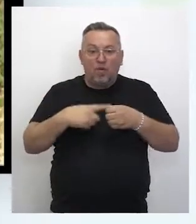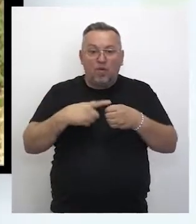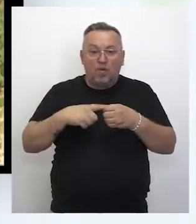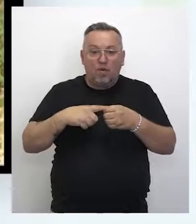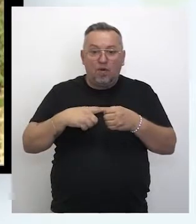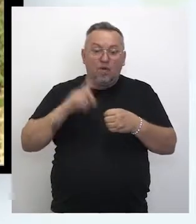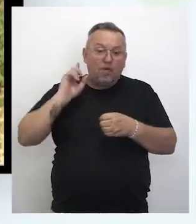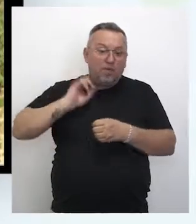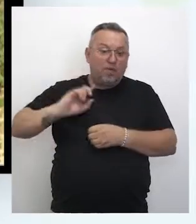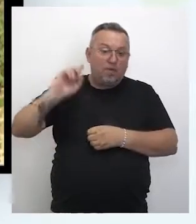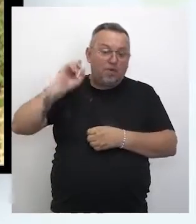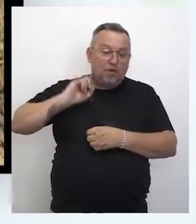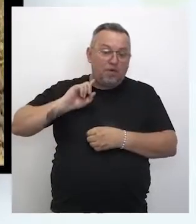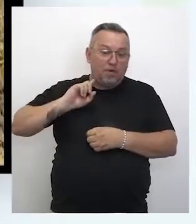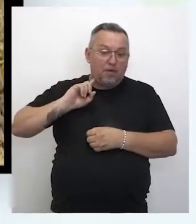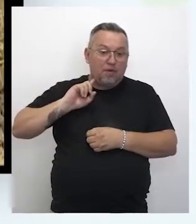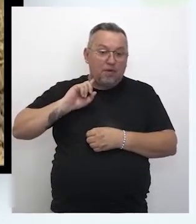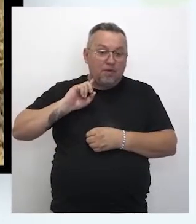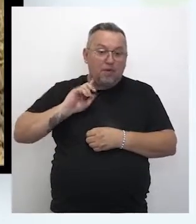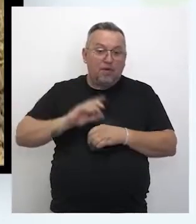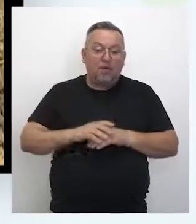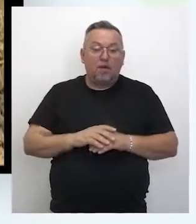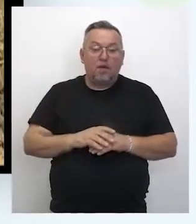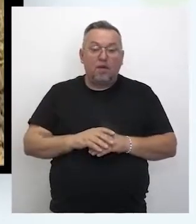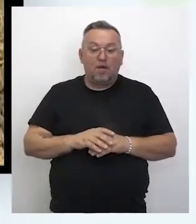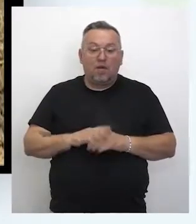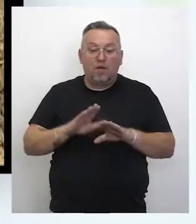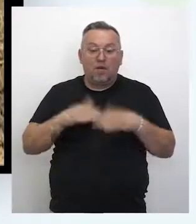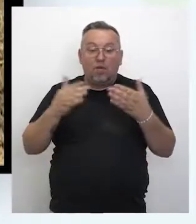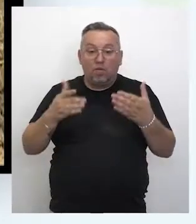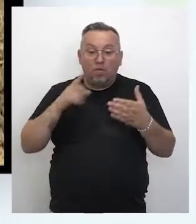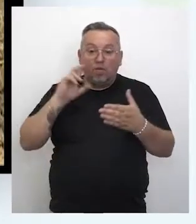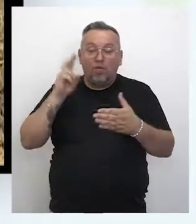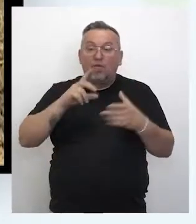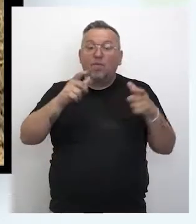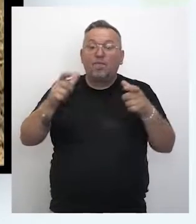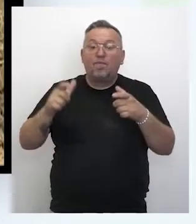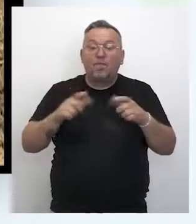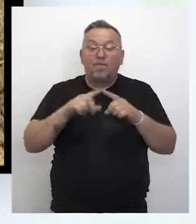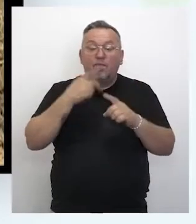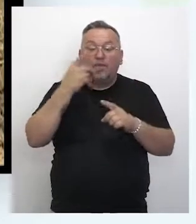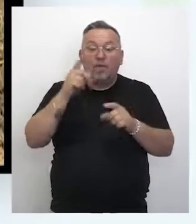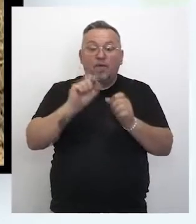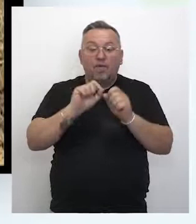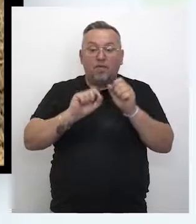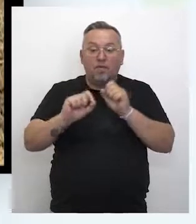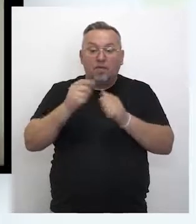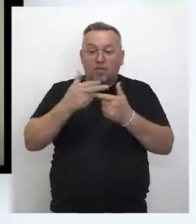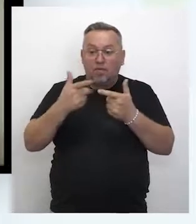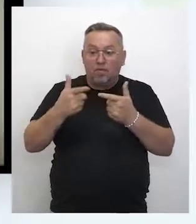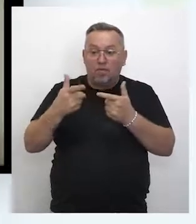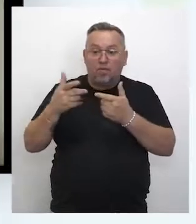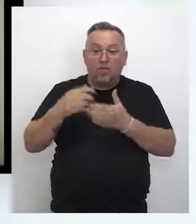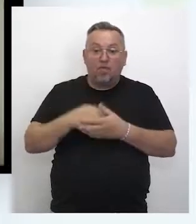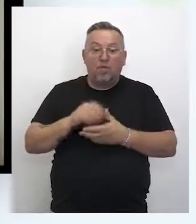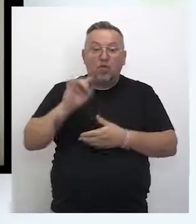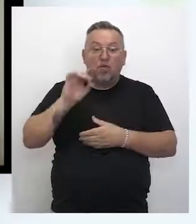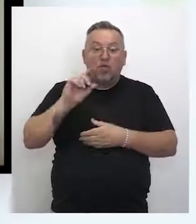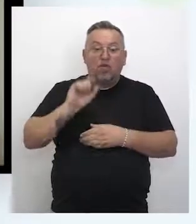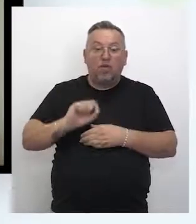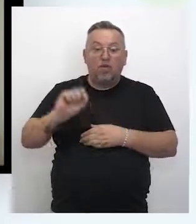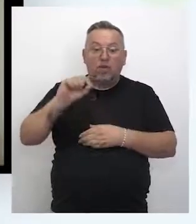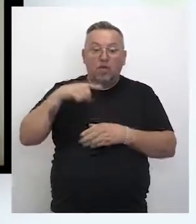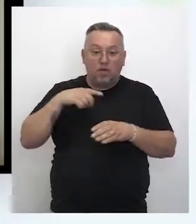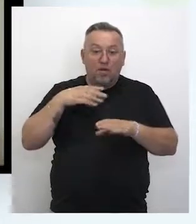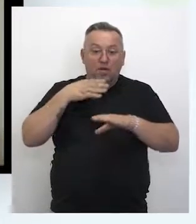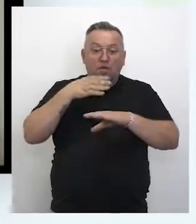Chapada Berilo, Minas Novas. Quando eles chegou com o eucalipto aqui na região, eles falaram que era para trazer desenvolvimento para o lugar. Só que eu